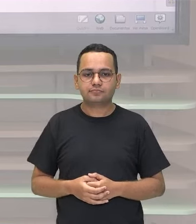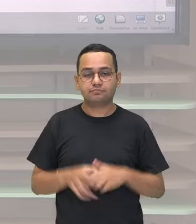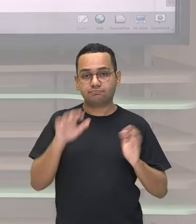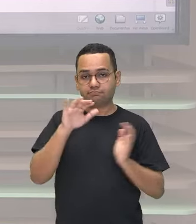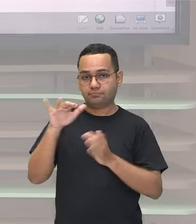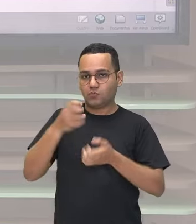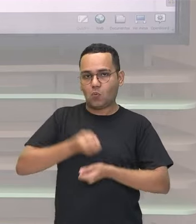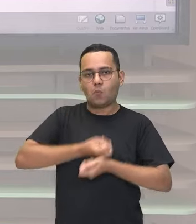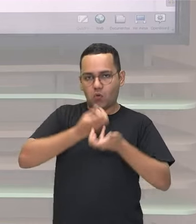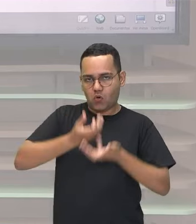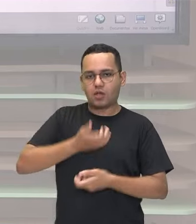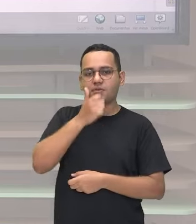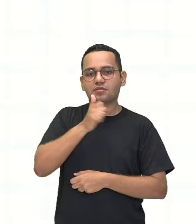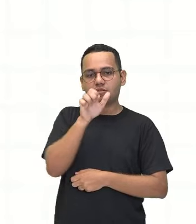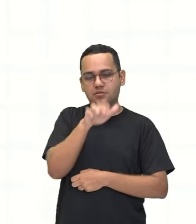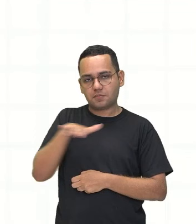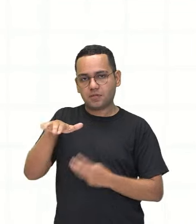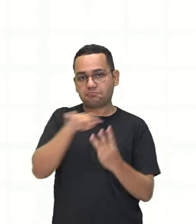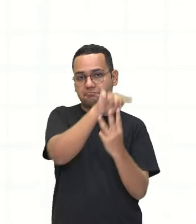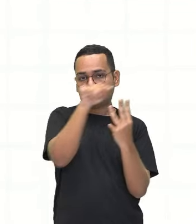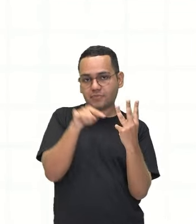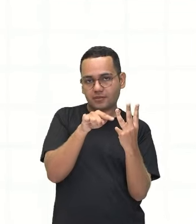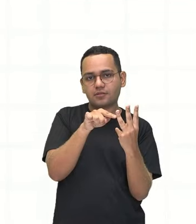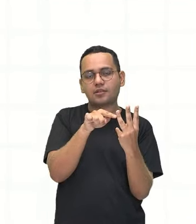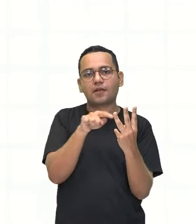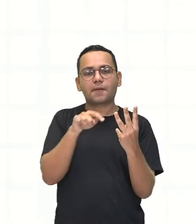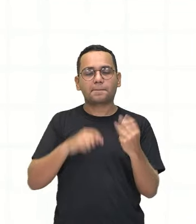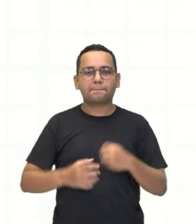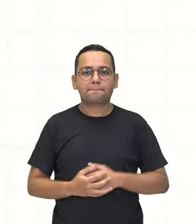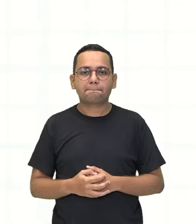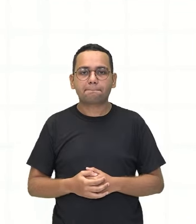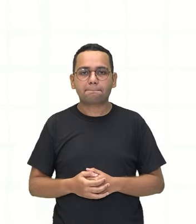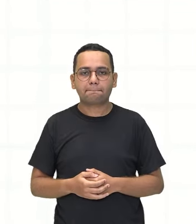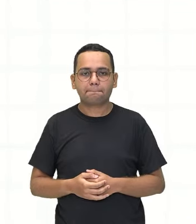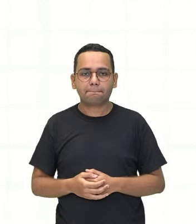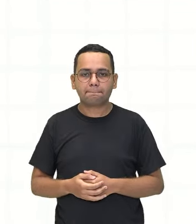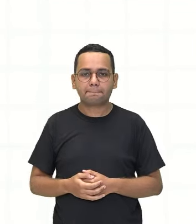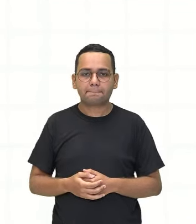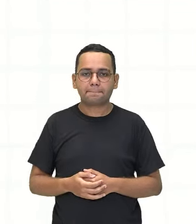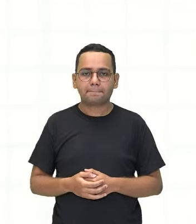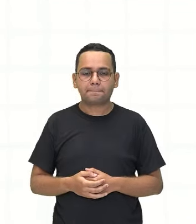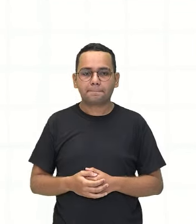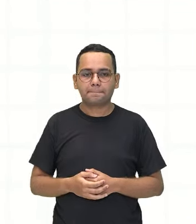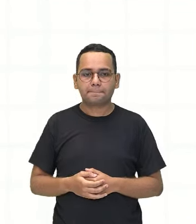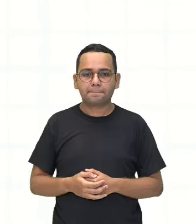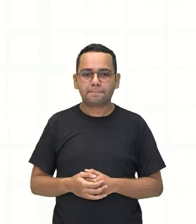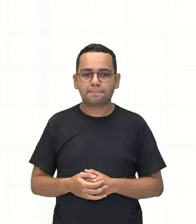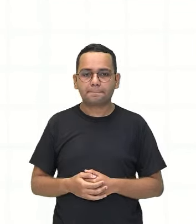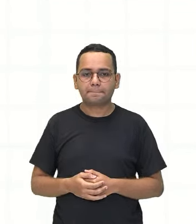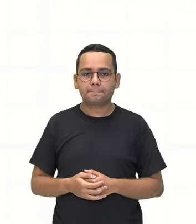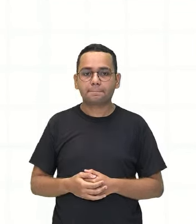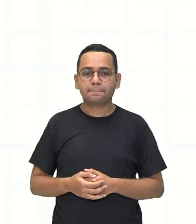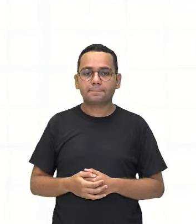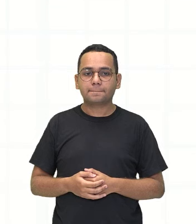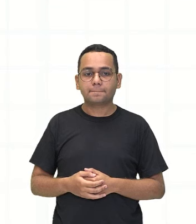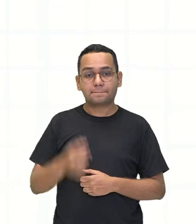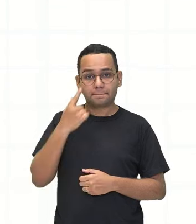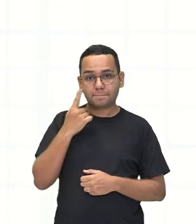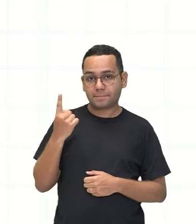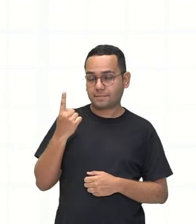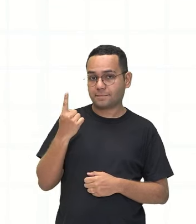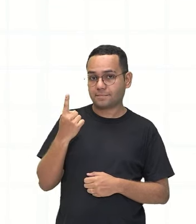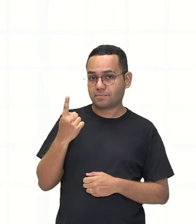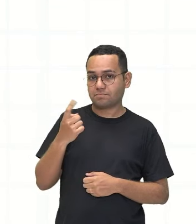Cecília Meirelles, As Meninas. Então, no título do poema, a gente já observa, um substantivo,